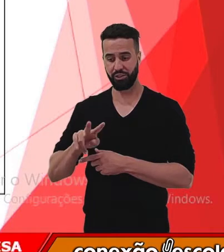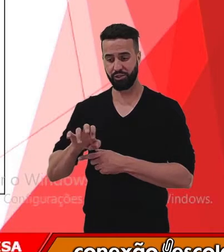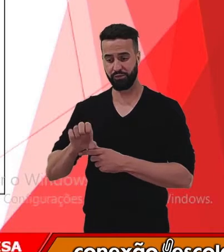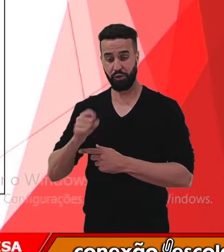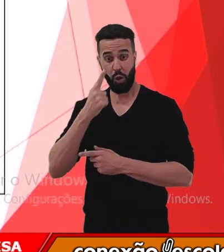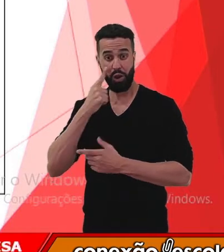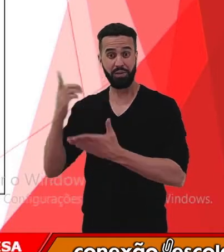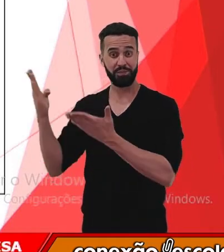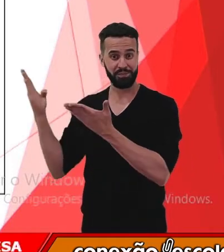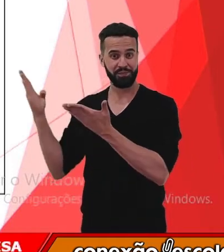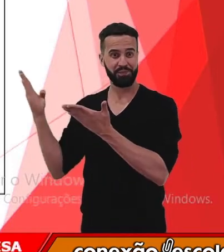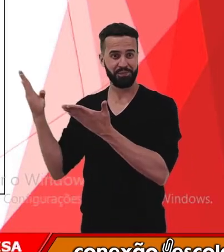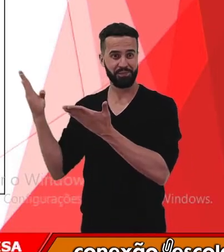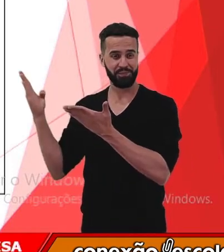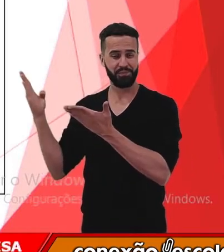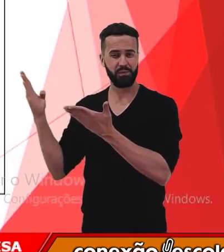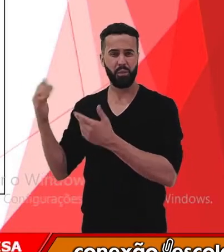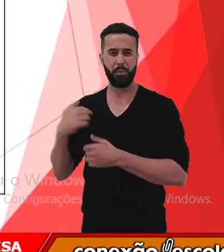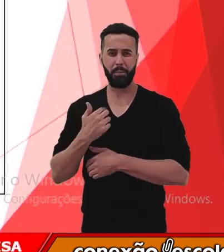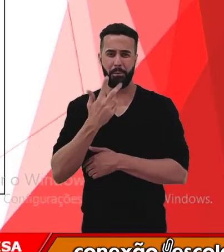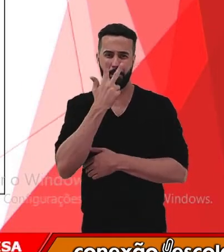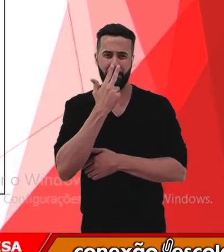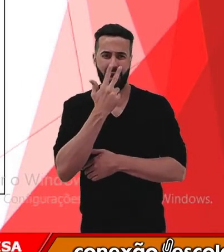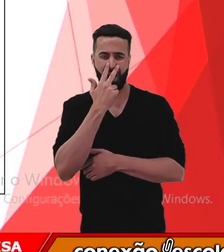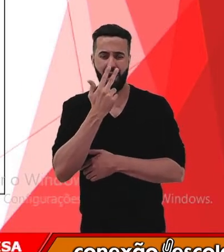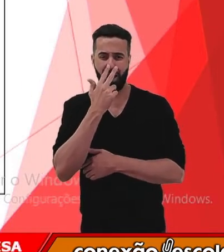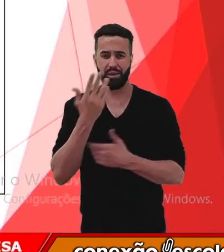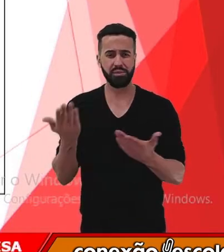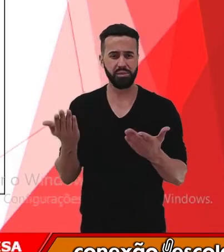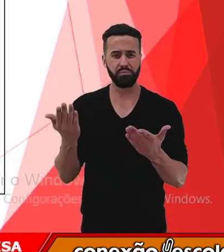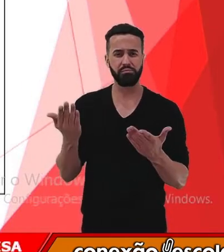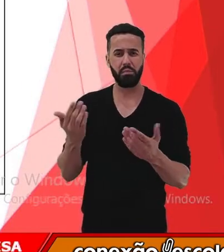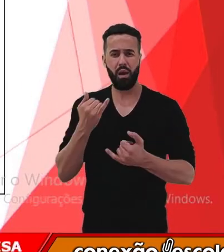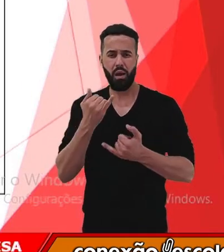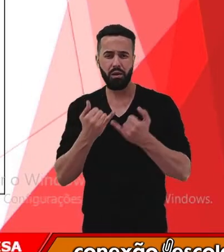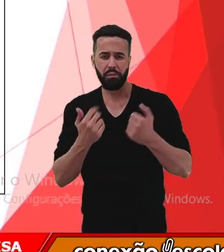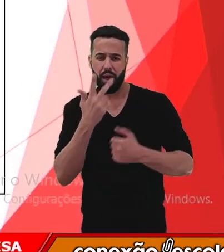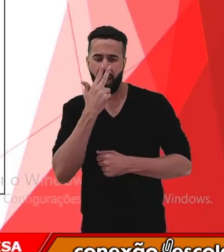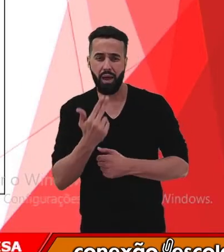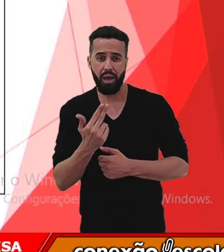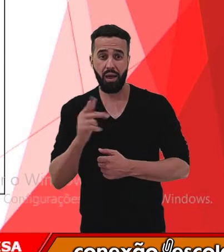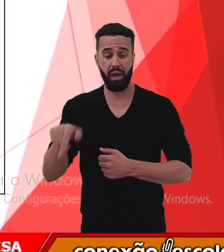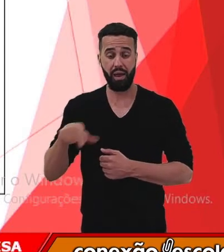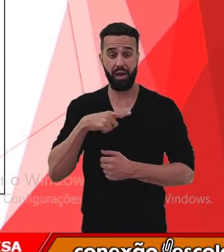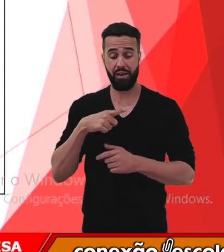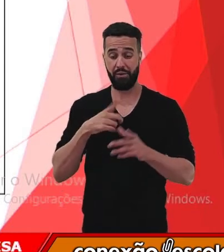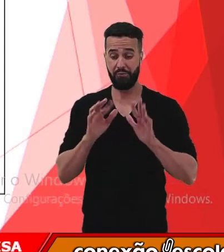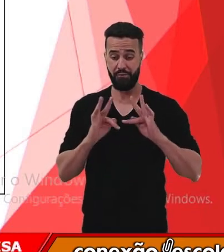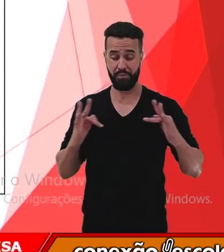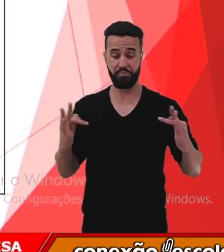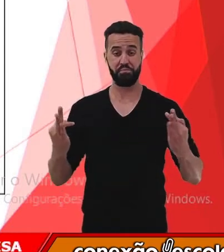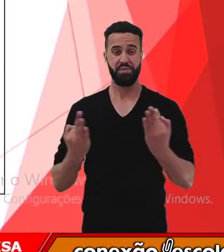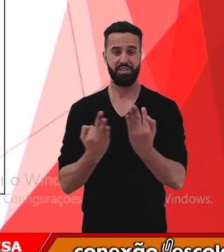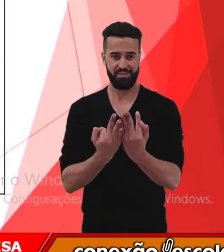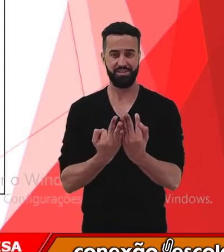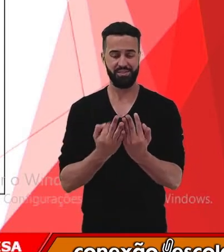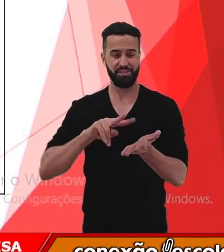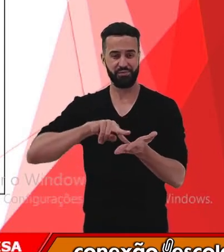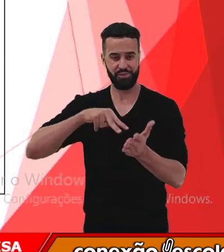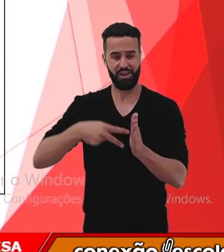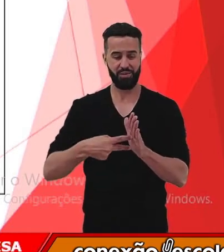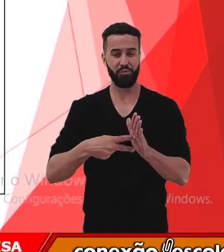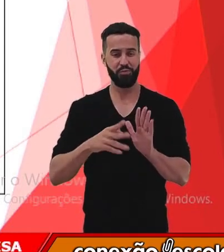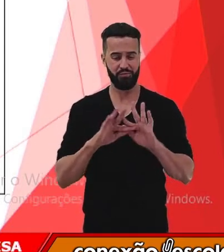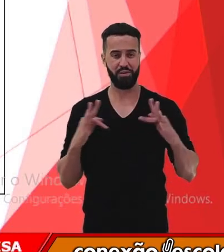Relatives. Lembra a palavra relativos, mas a tradução é parentes. E por aí vai. Observe